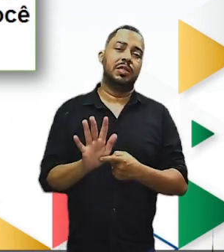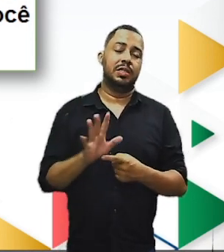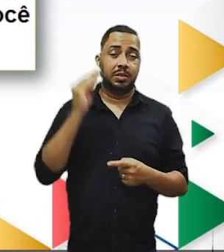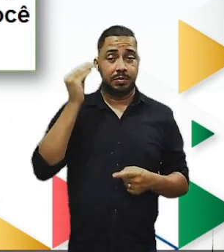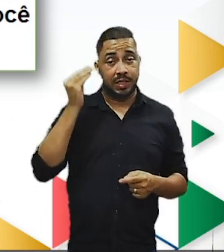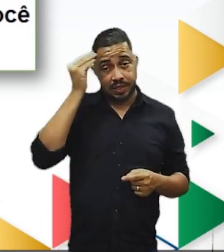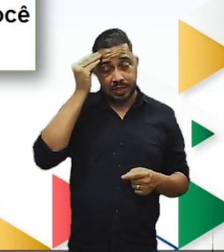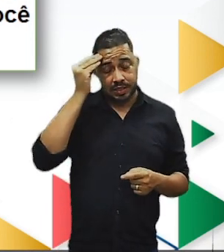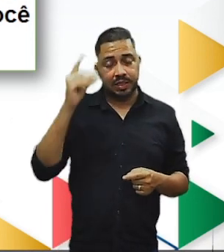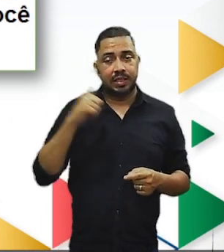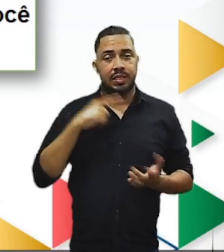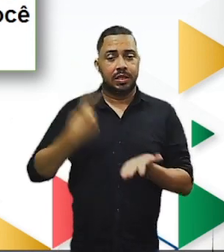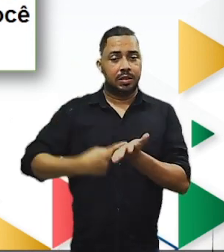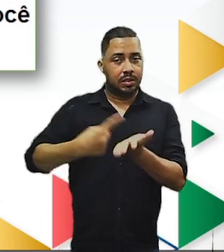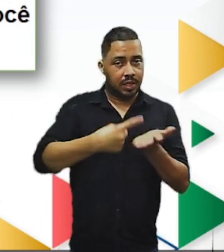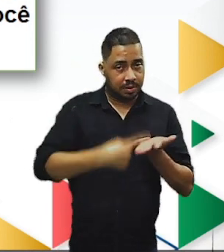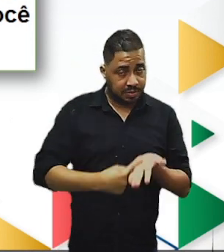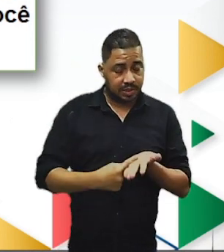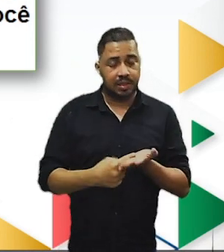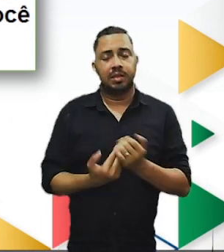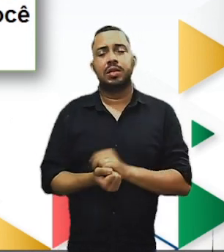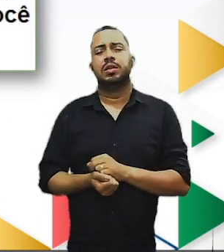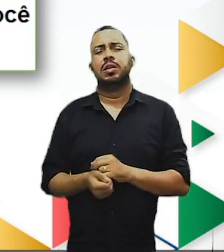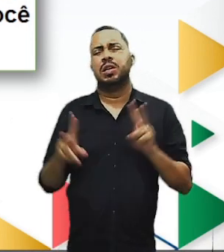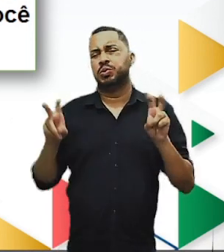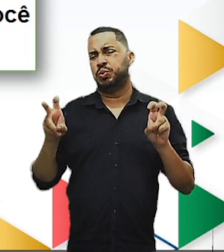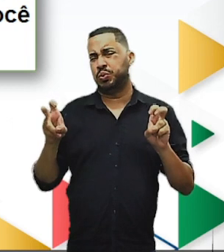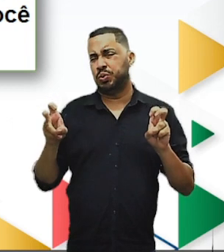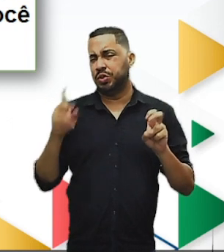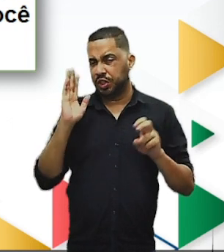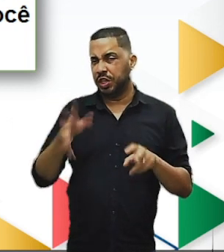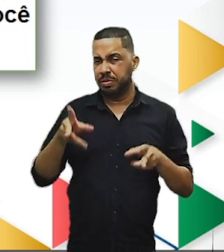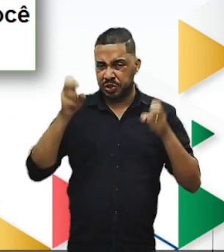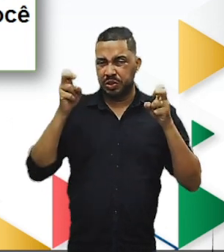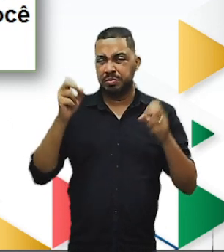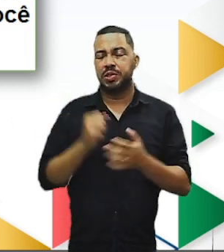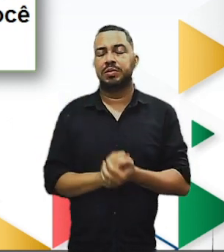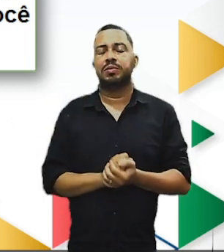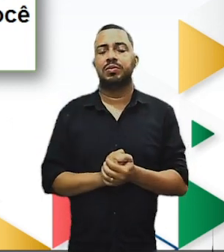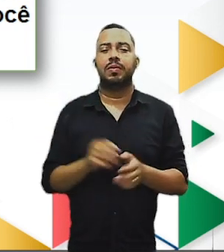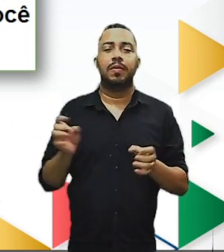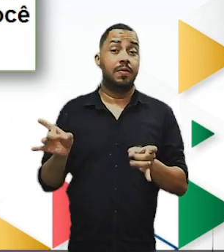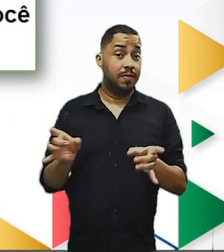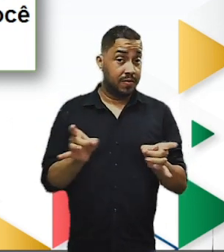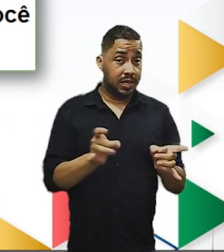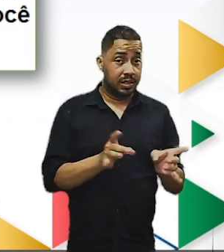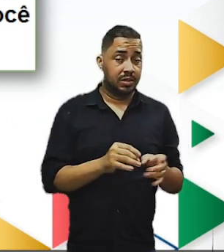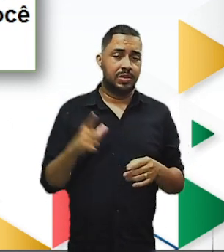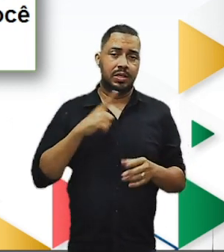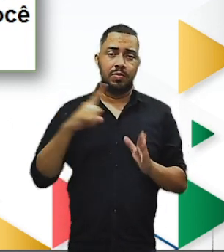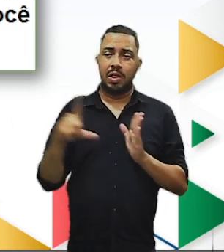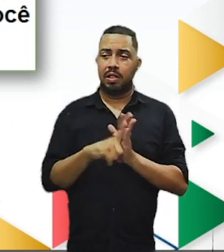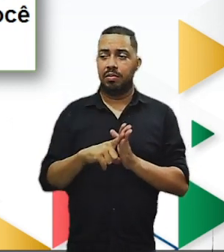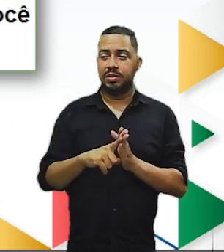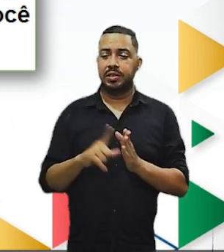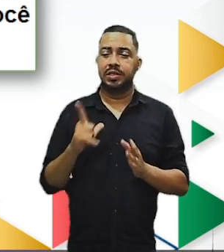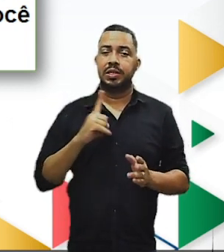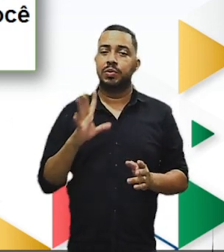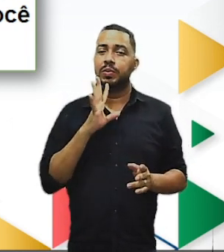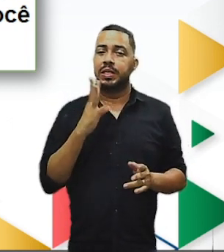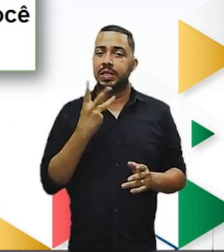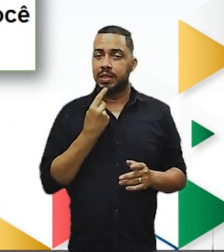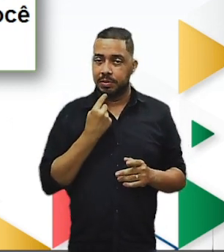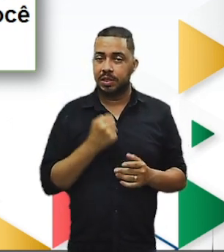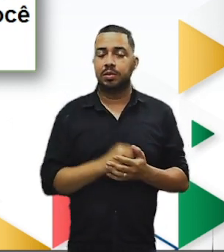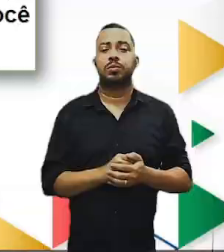que tem em determinado assunto. Já perceberam quando um vendedor em uma loja, ele tem conhecimento do